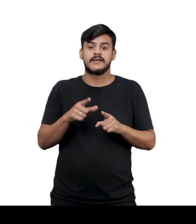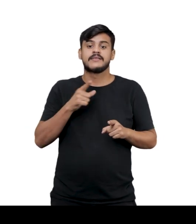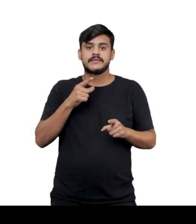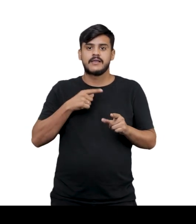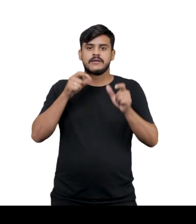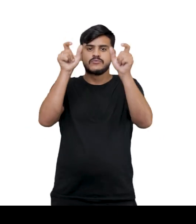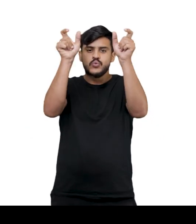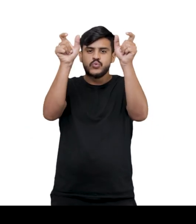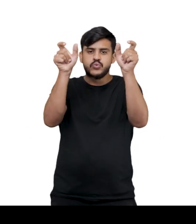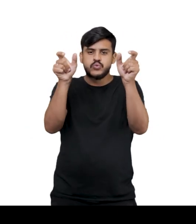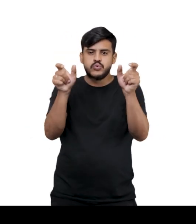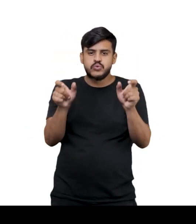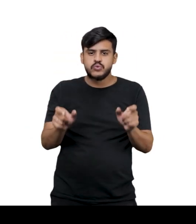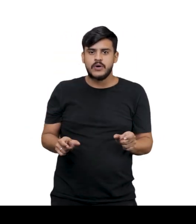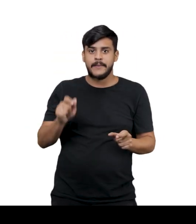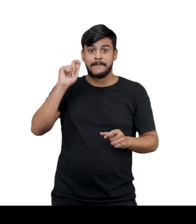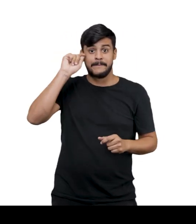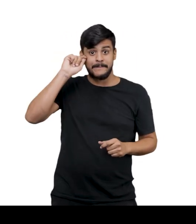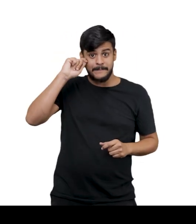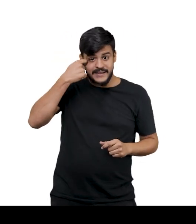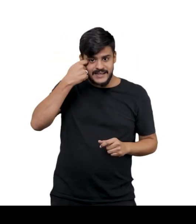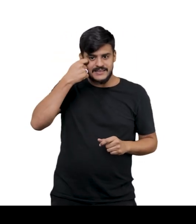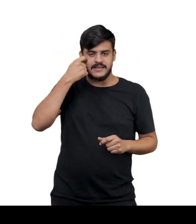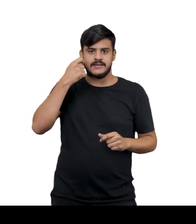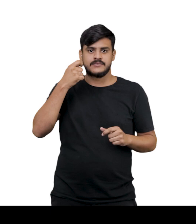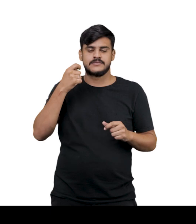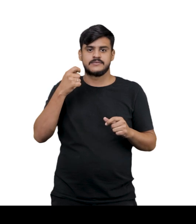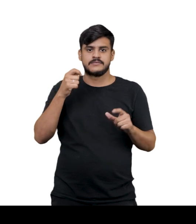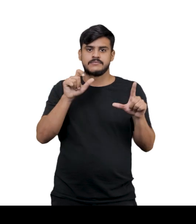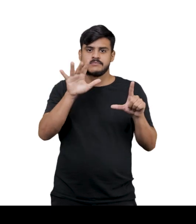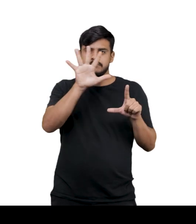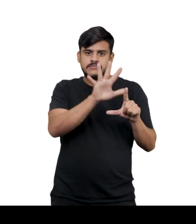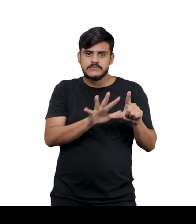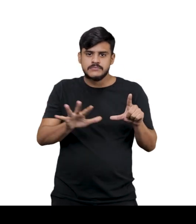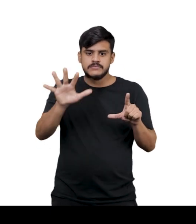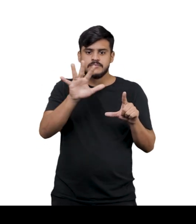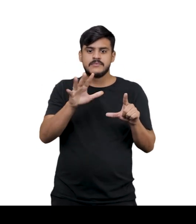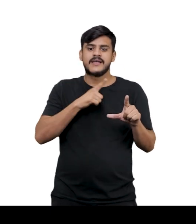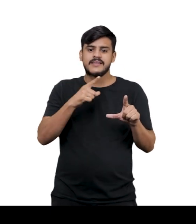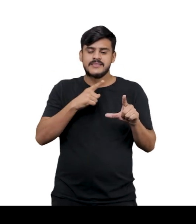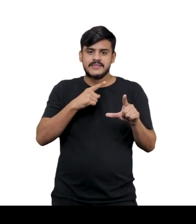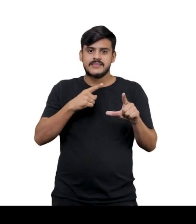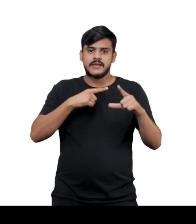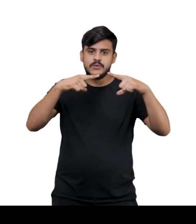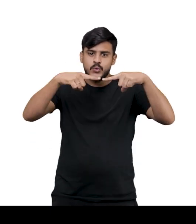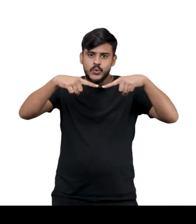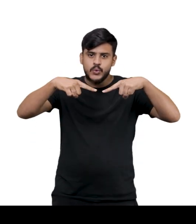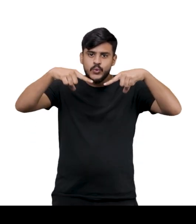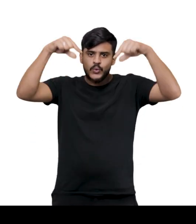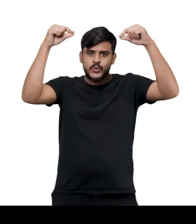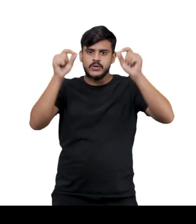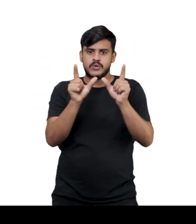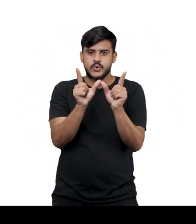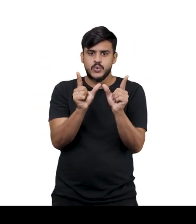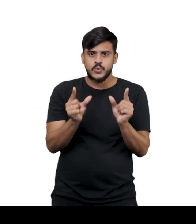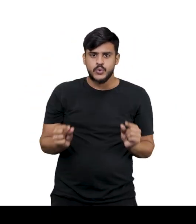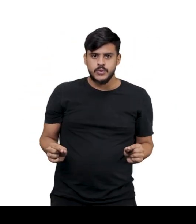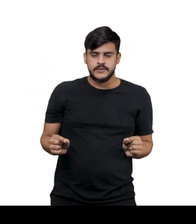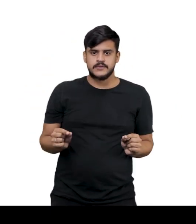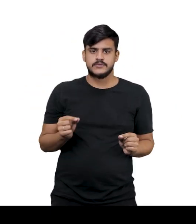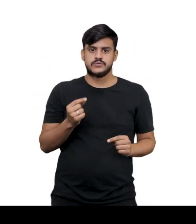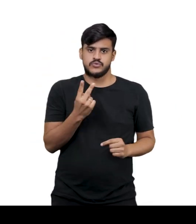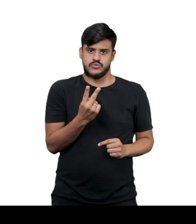tempo, faixas verticais pretas ocupam a região central, de onde se projetam 2 grandes